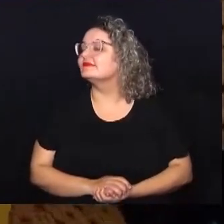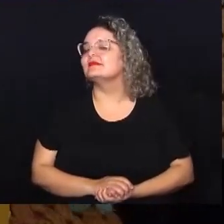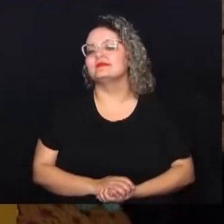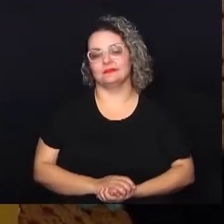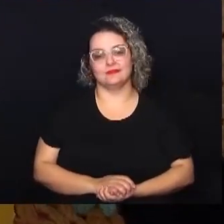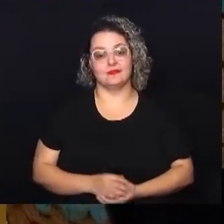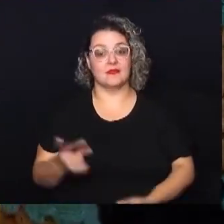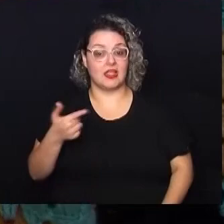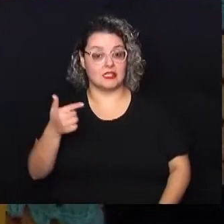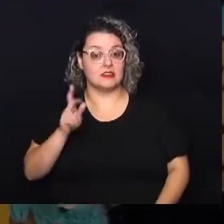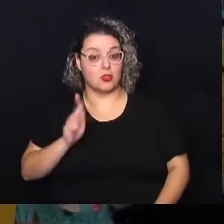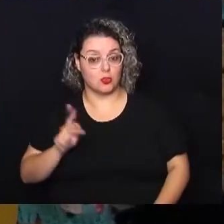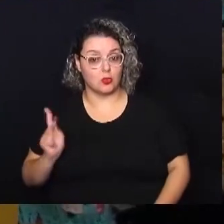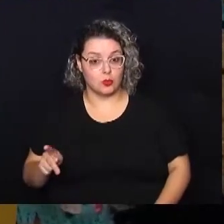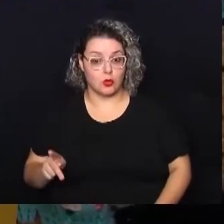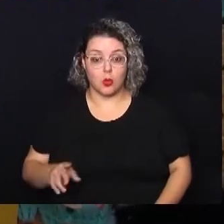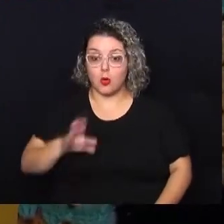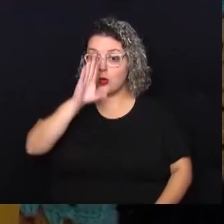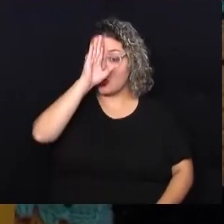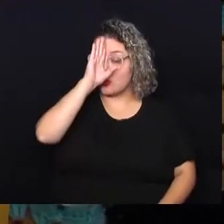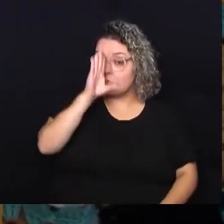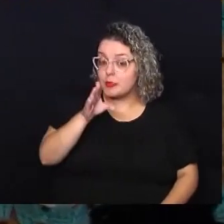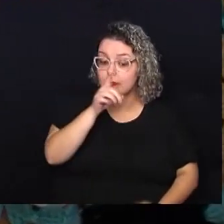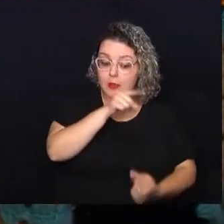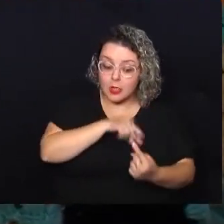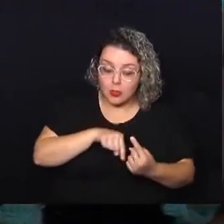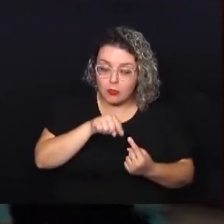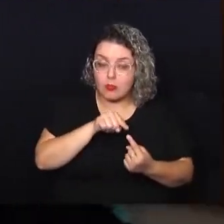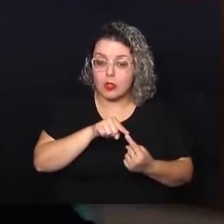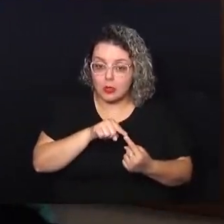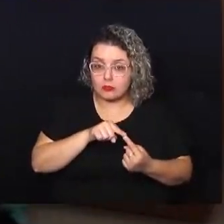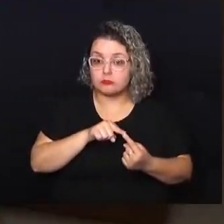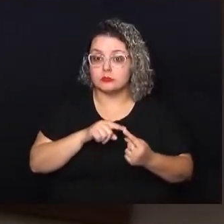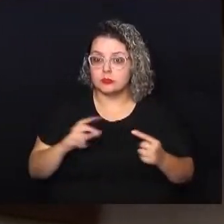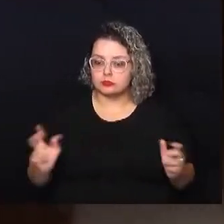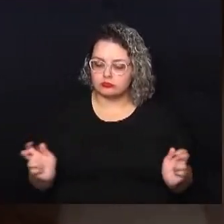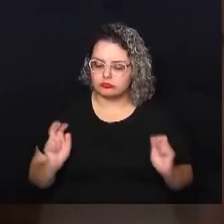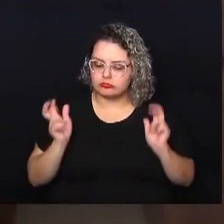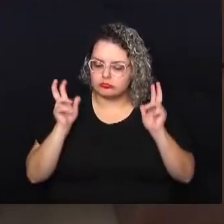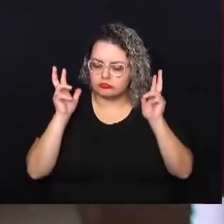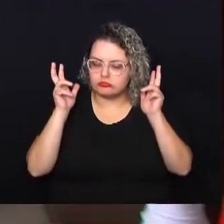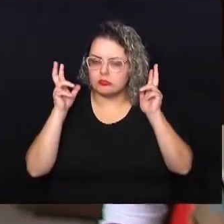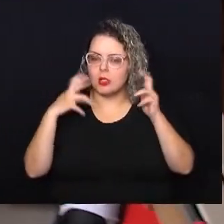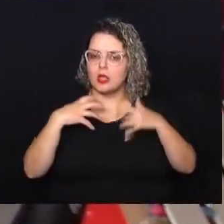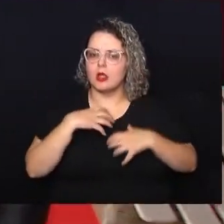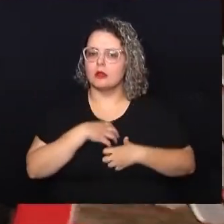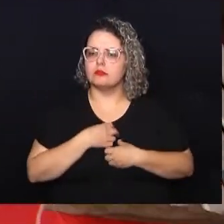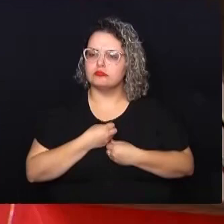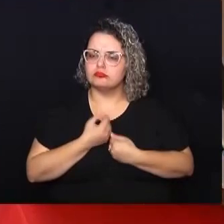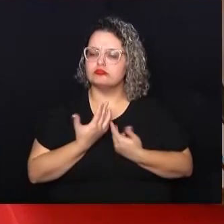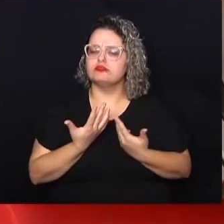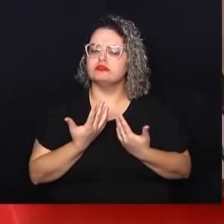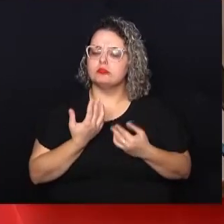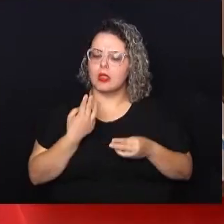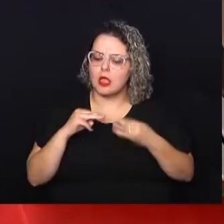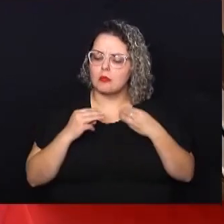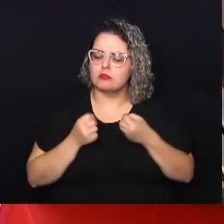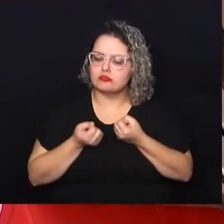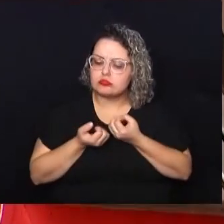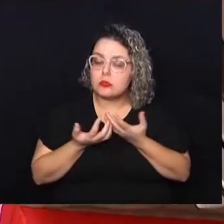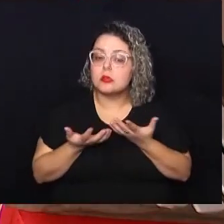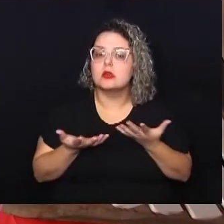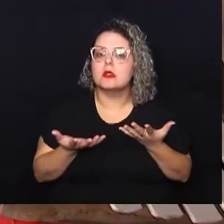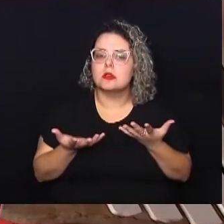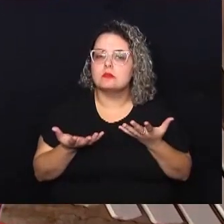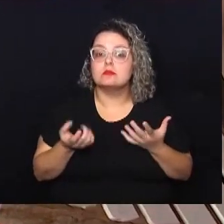Segundo o professor, o principal objetivo é despertar as sensações que a música transmite, aguçando